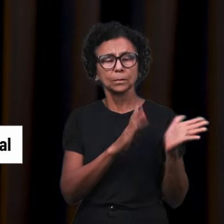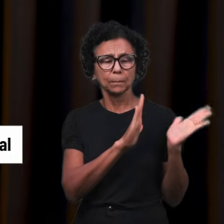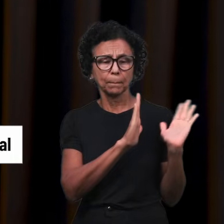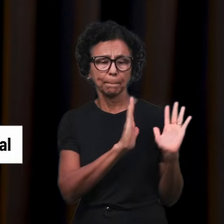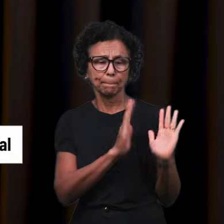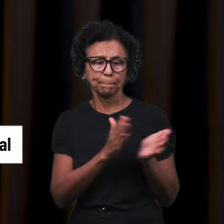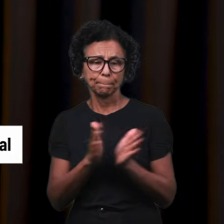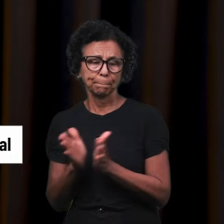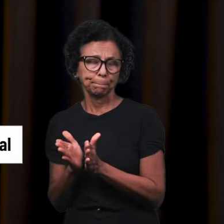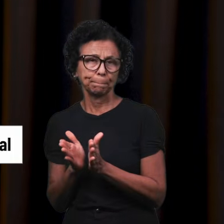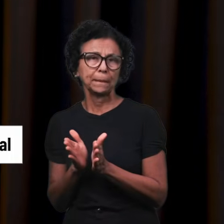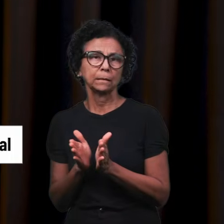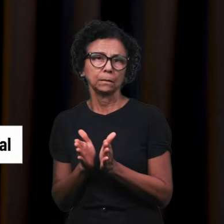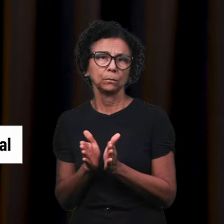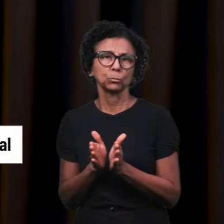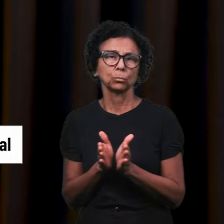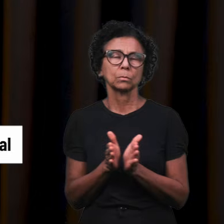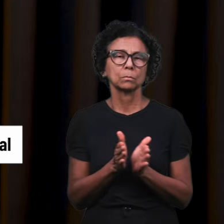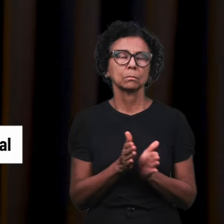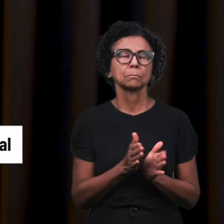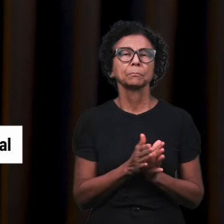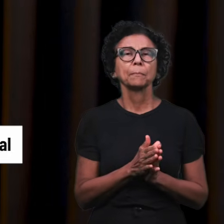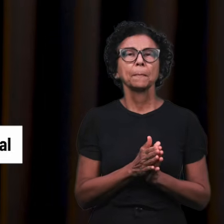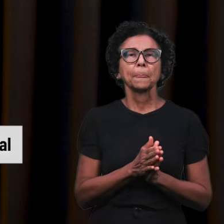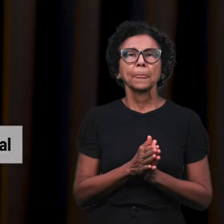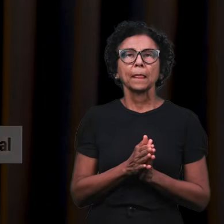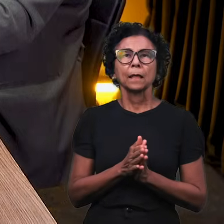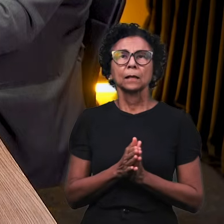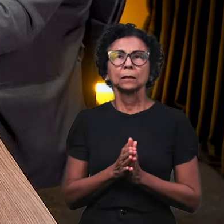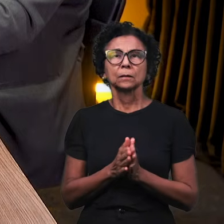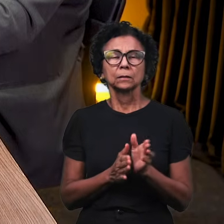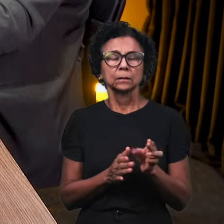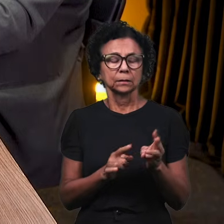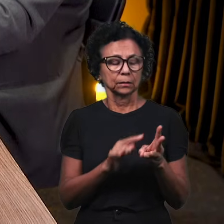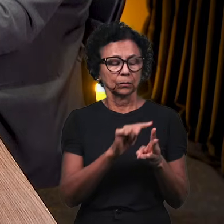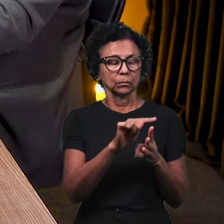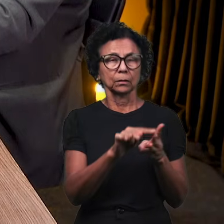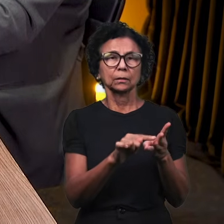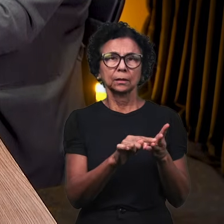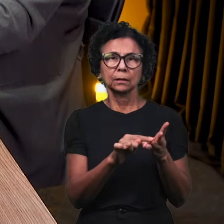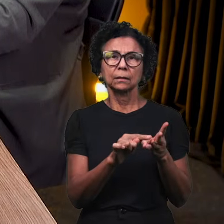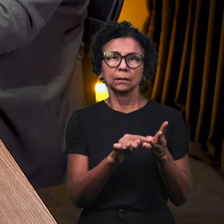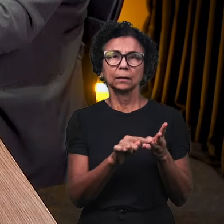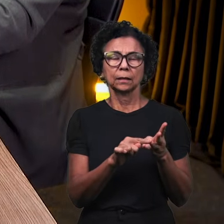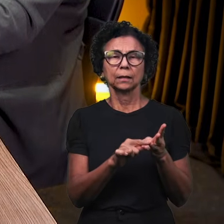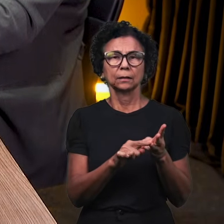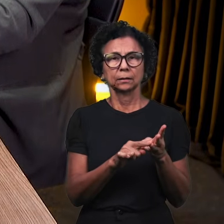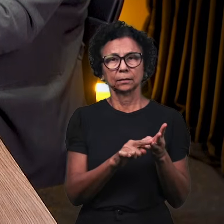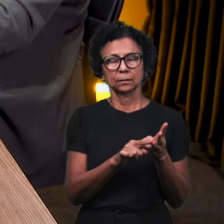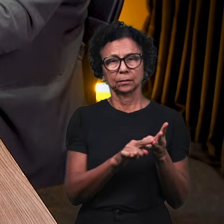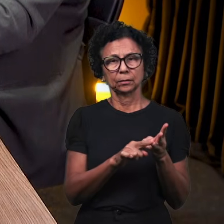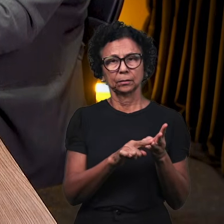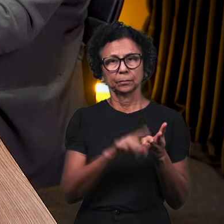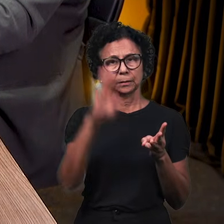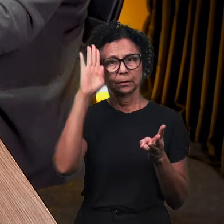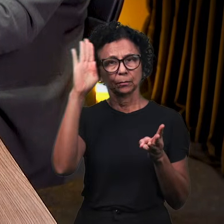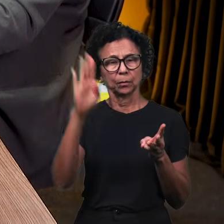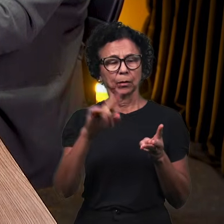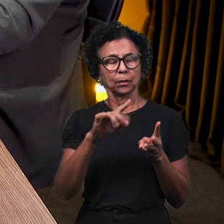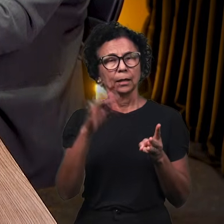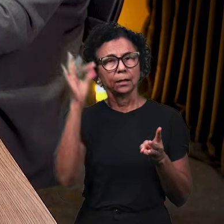fases, vamos dizer assim, ou aspectos da vida do jovem. Três deles, né, nós podemos destacar: a